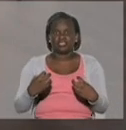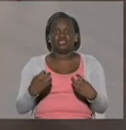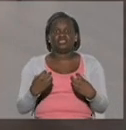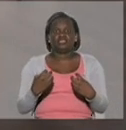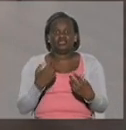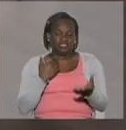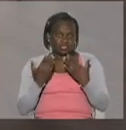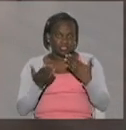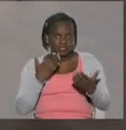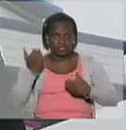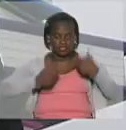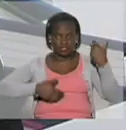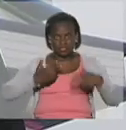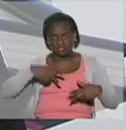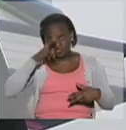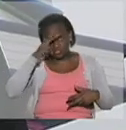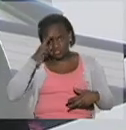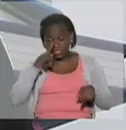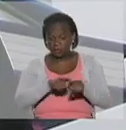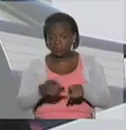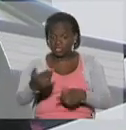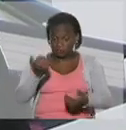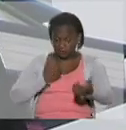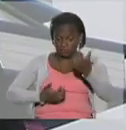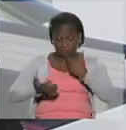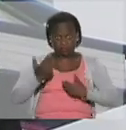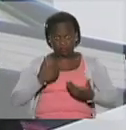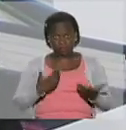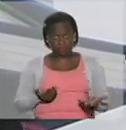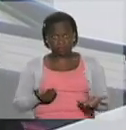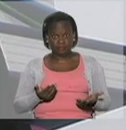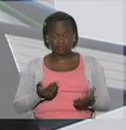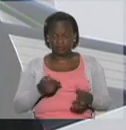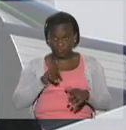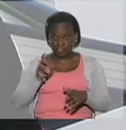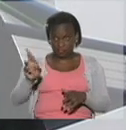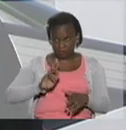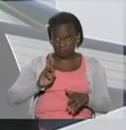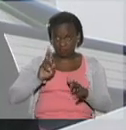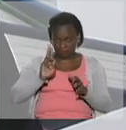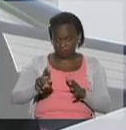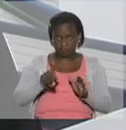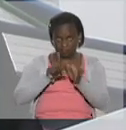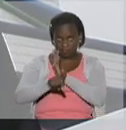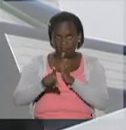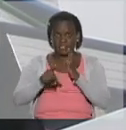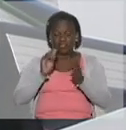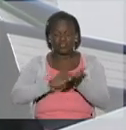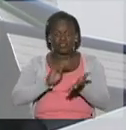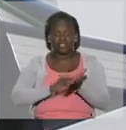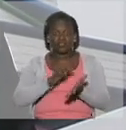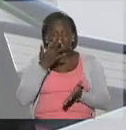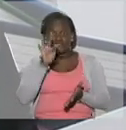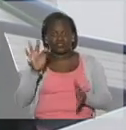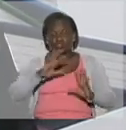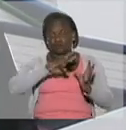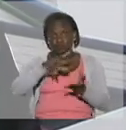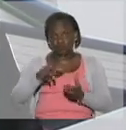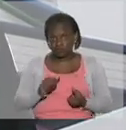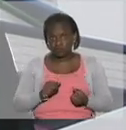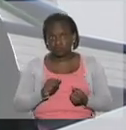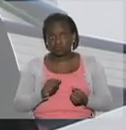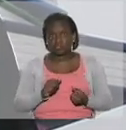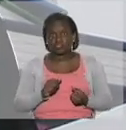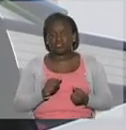roda para contar e para ouvir histórias. Inclusive, respondendo a sua pergunta, eu acho que falta realmente filosofia no